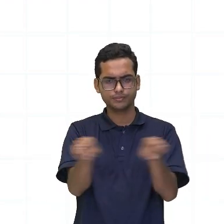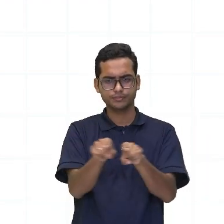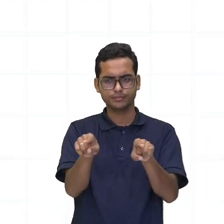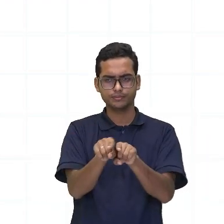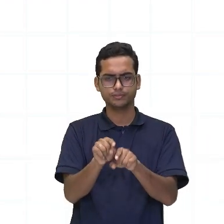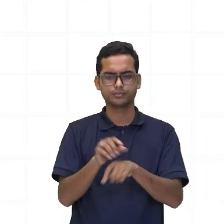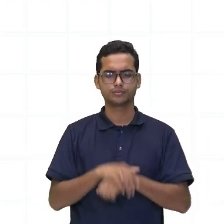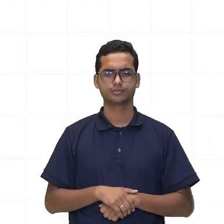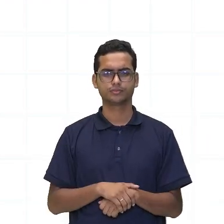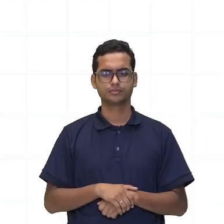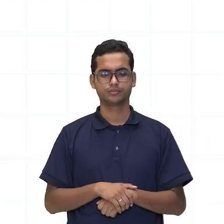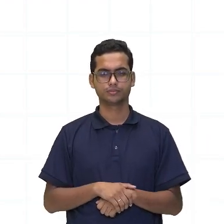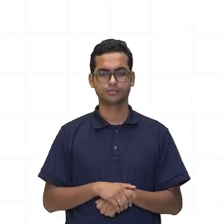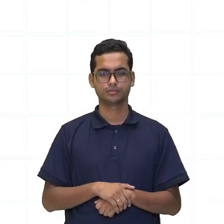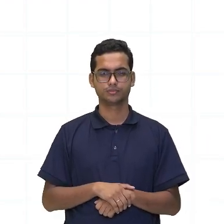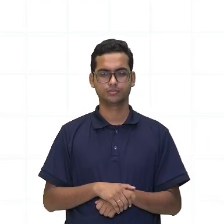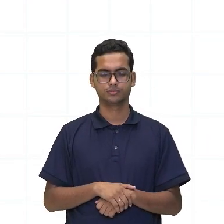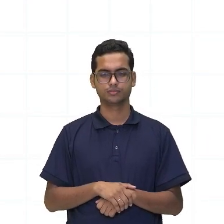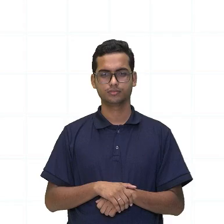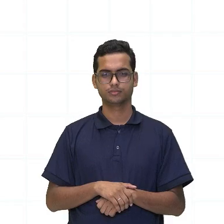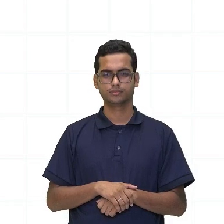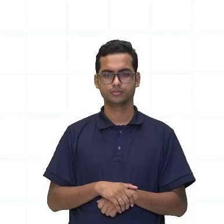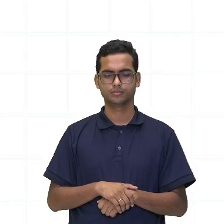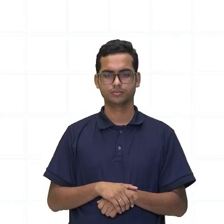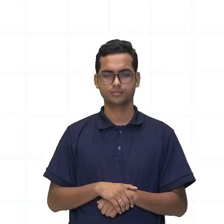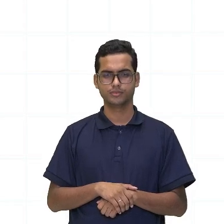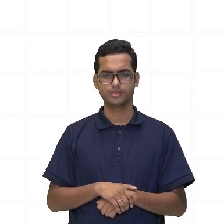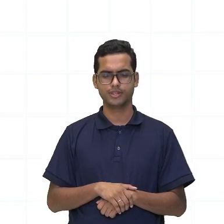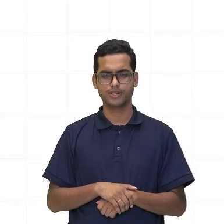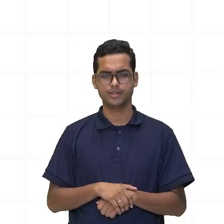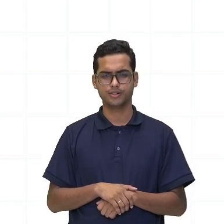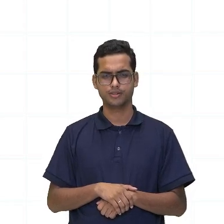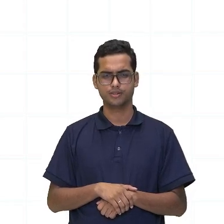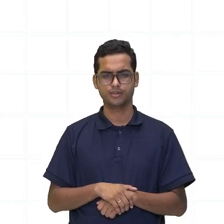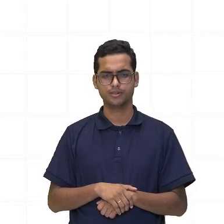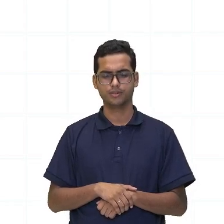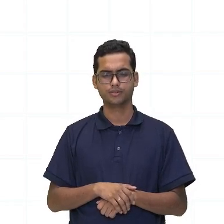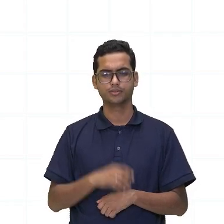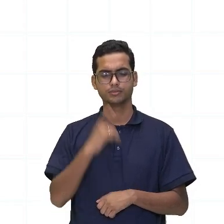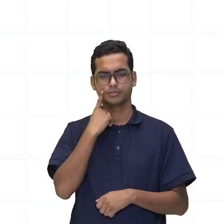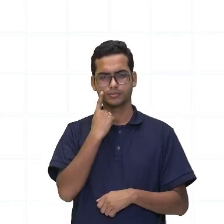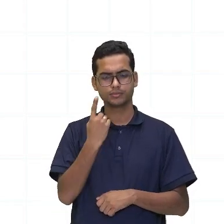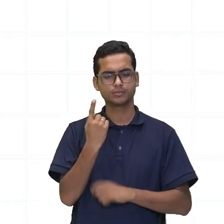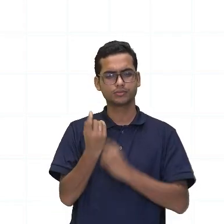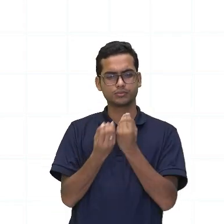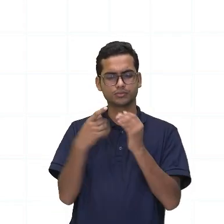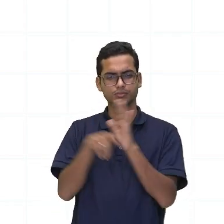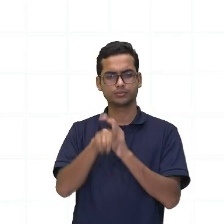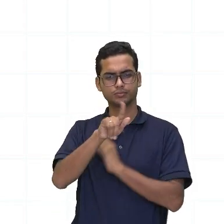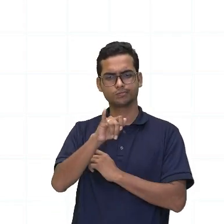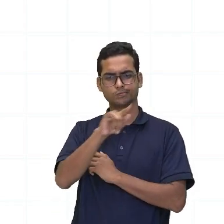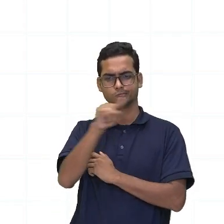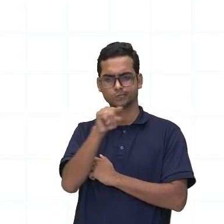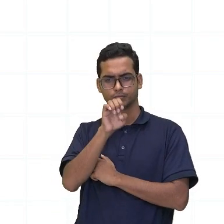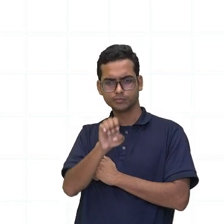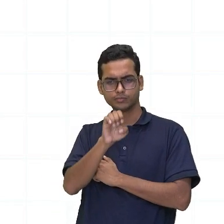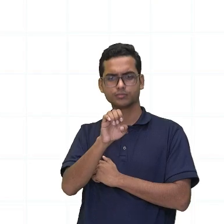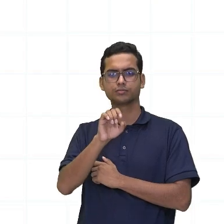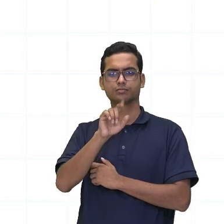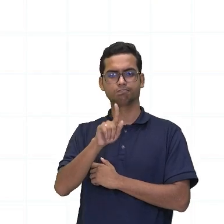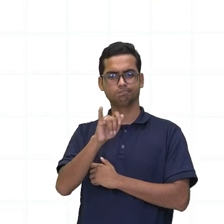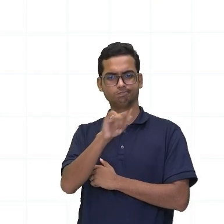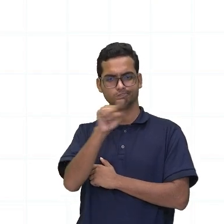E ela tem o quê? 200 metros de comprimento e 74 de altura, certo?